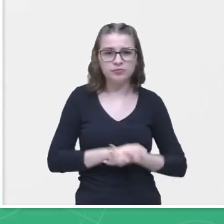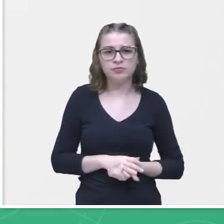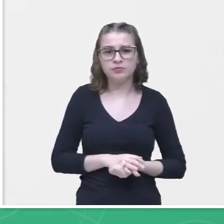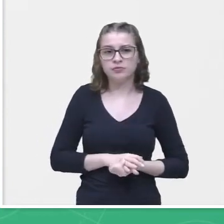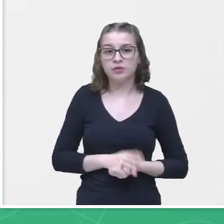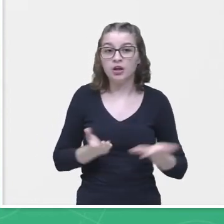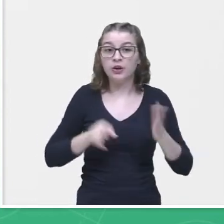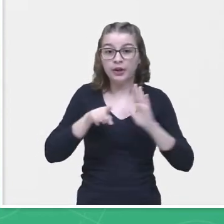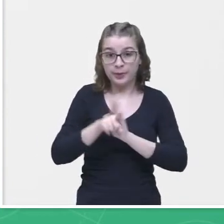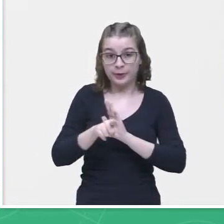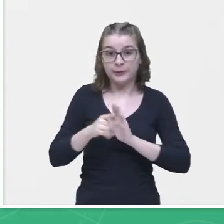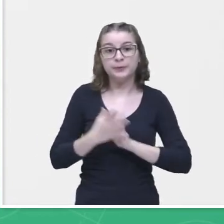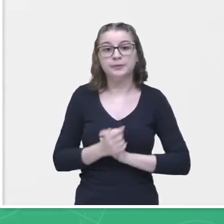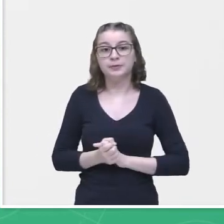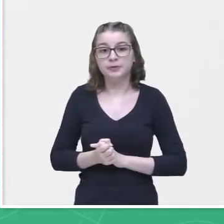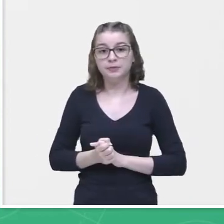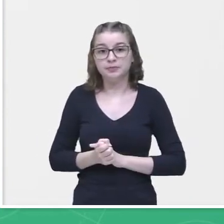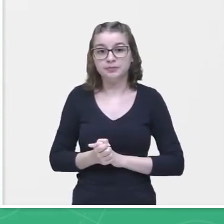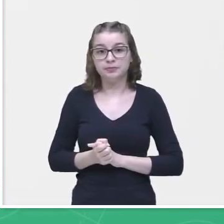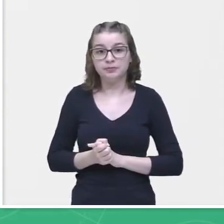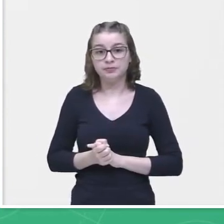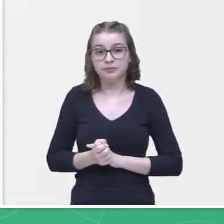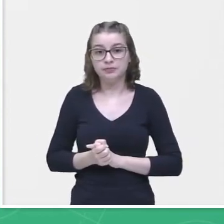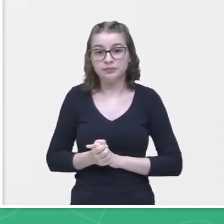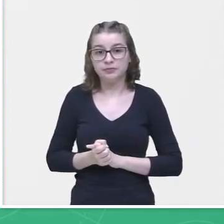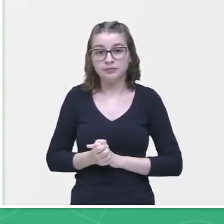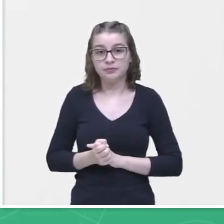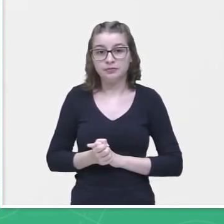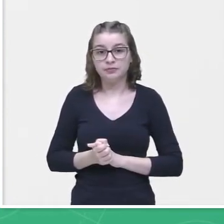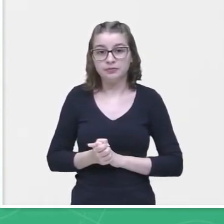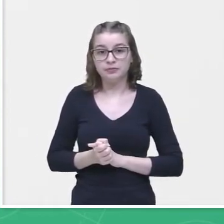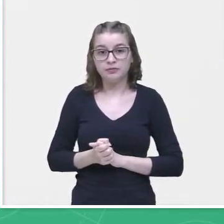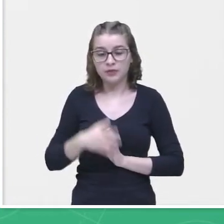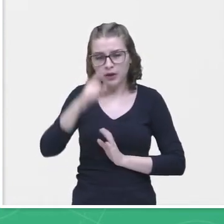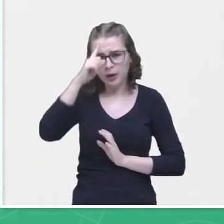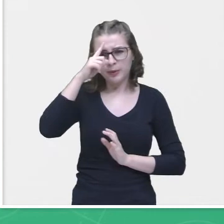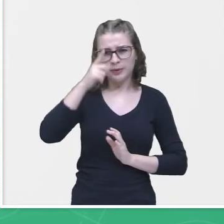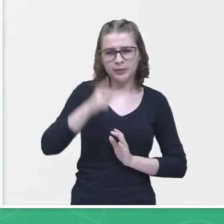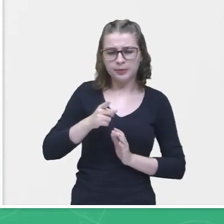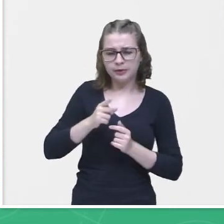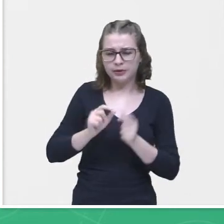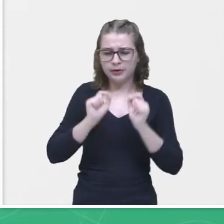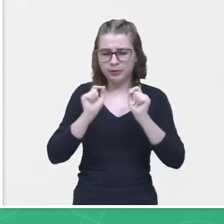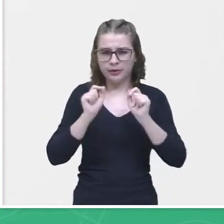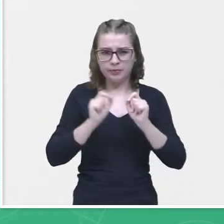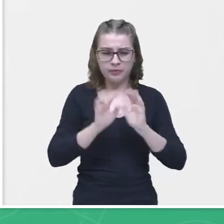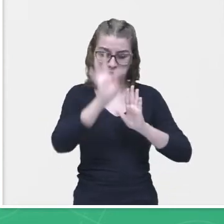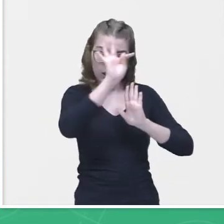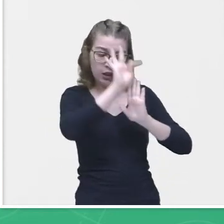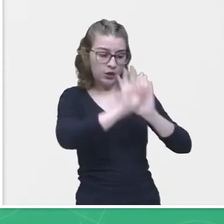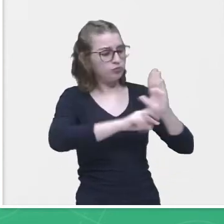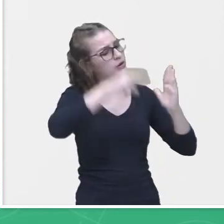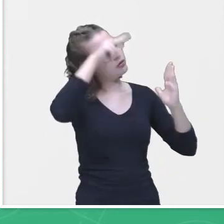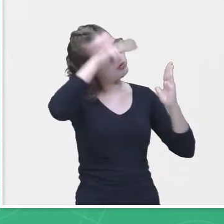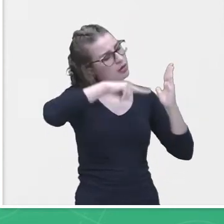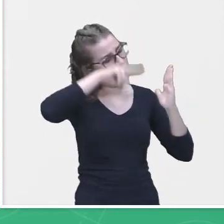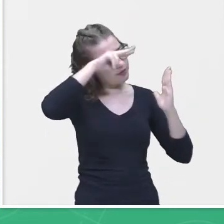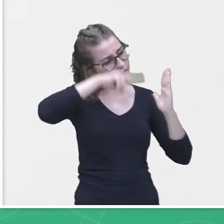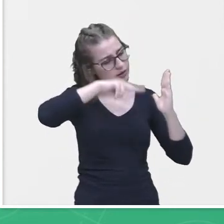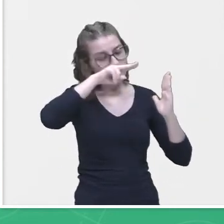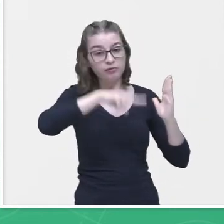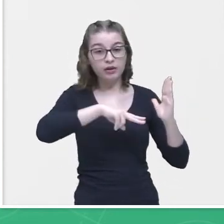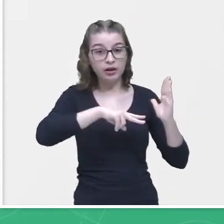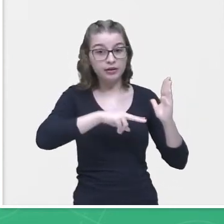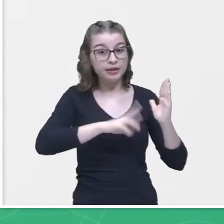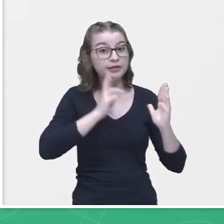comando agora, olha aí, ó. Olha um comando que nós falamos, exatamente. Você vai ler o texto vai passar, você vai ler e